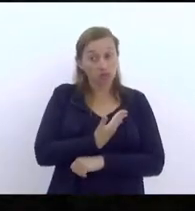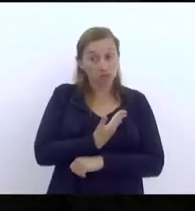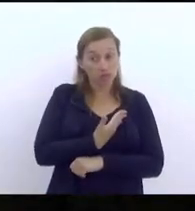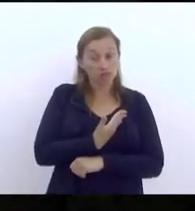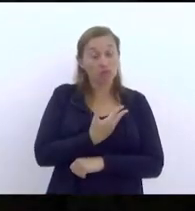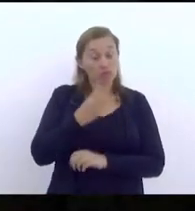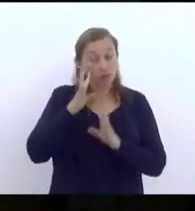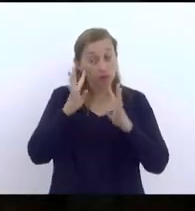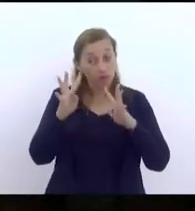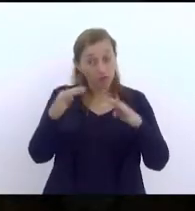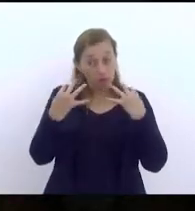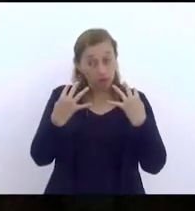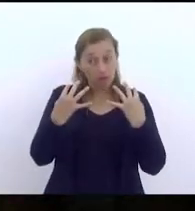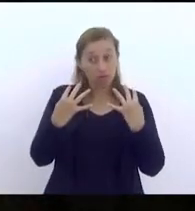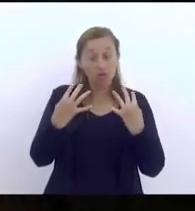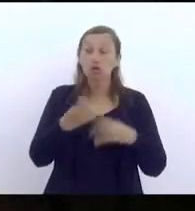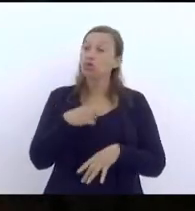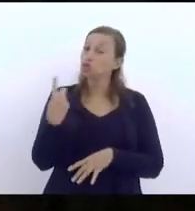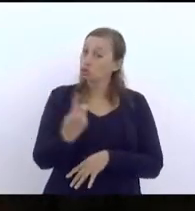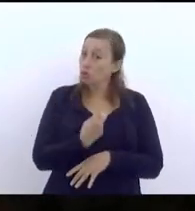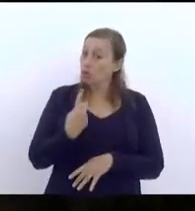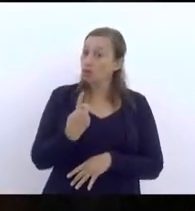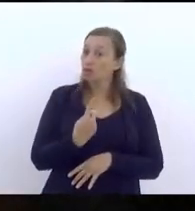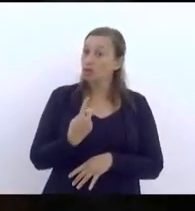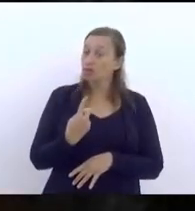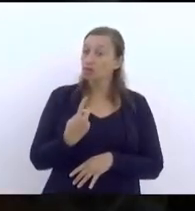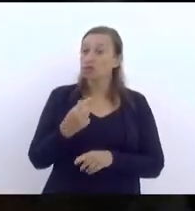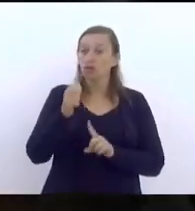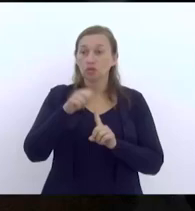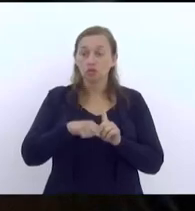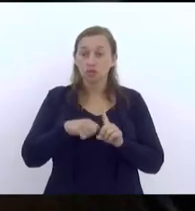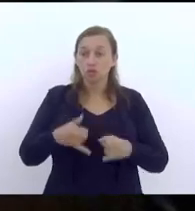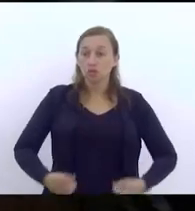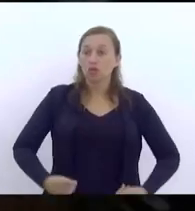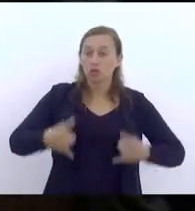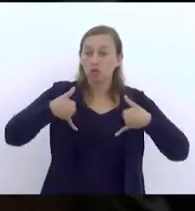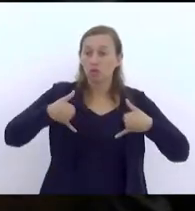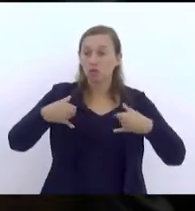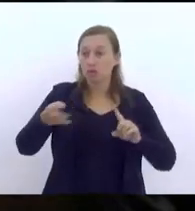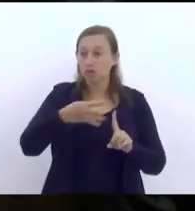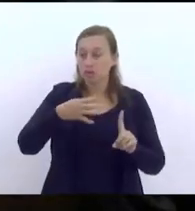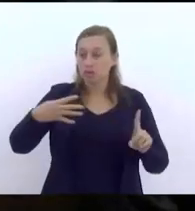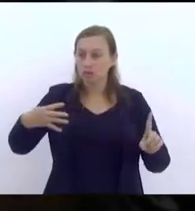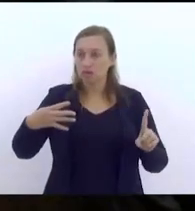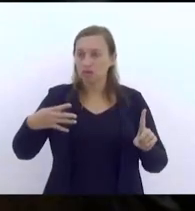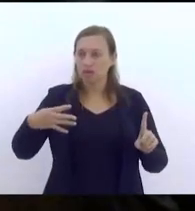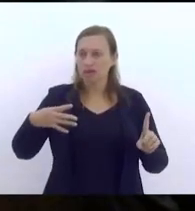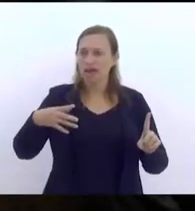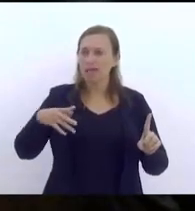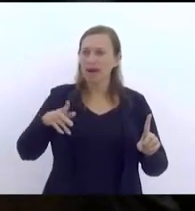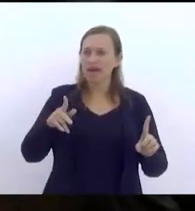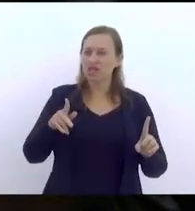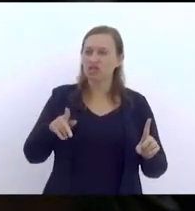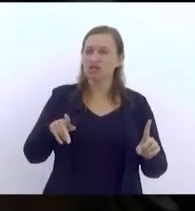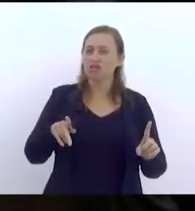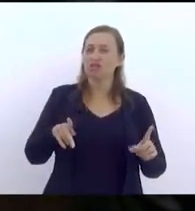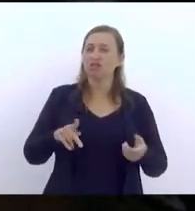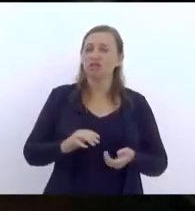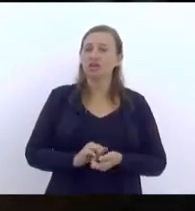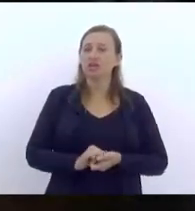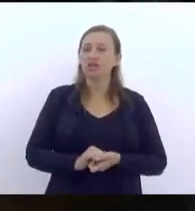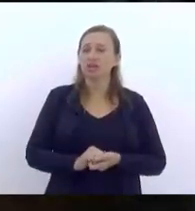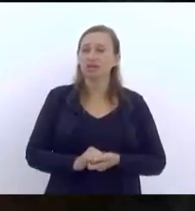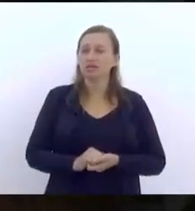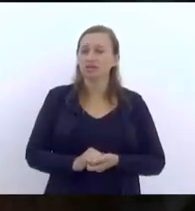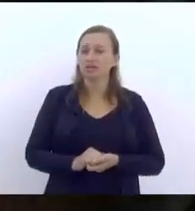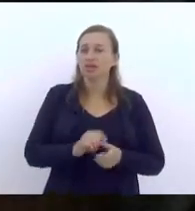Presta atenção, nós estamos no mês do orgulho LGBTIQIA+. Na semana passada,